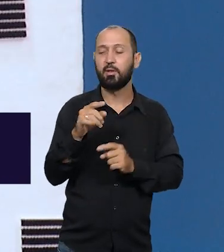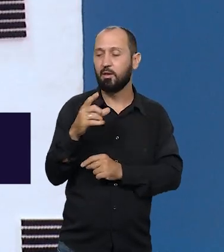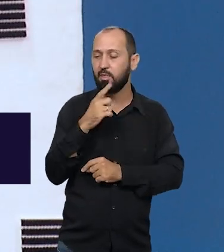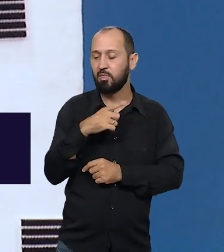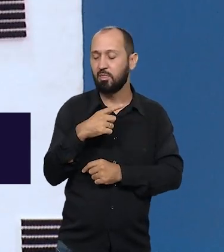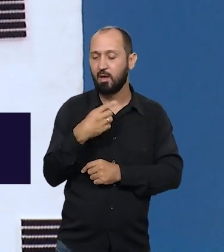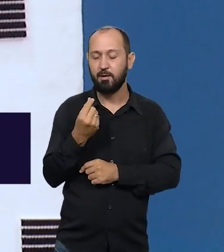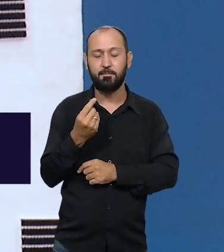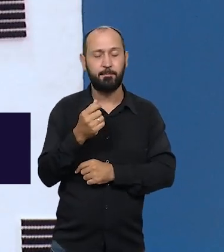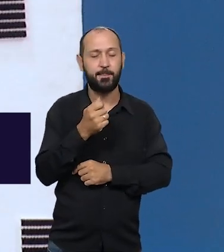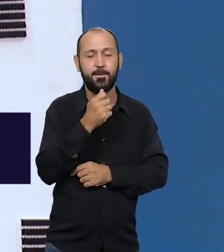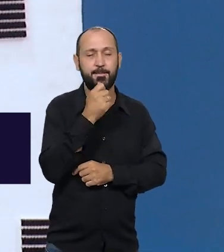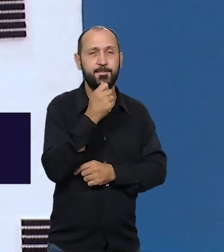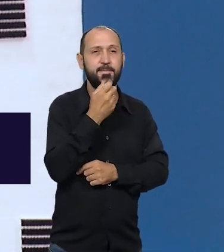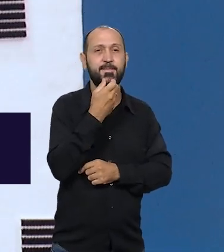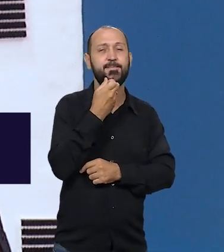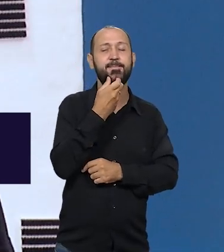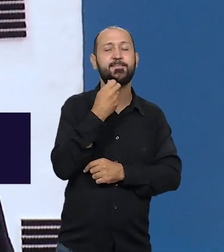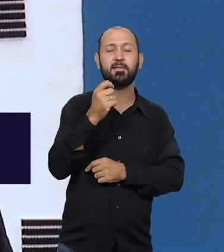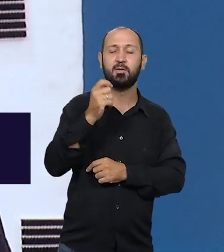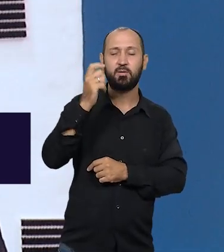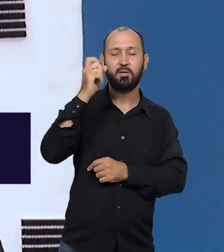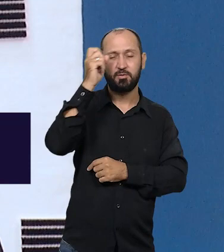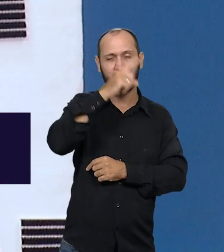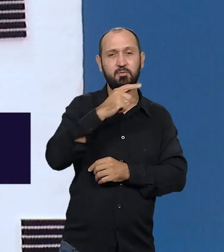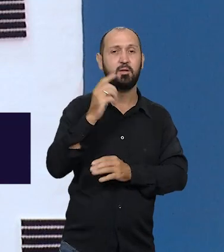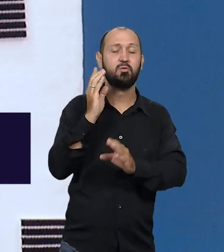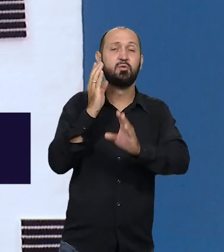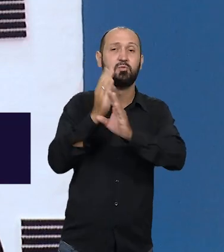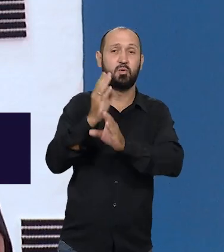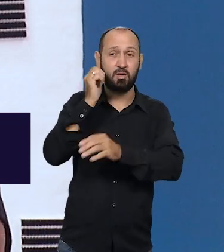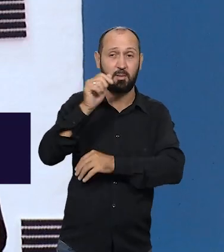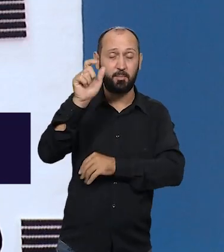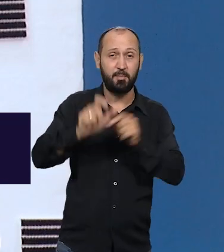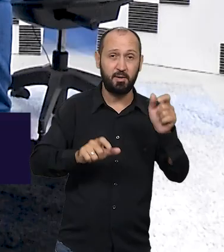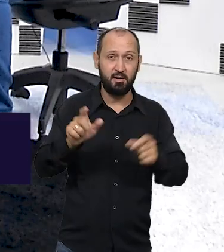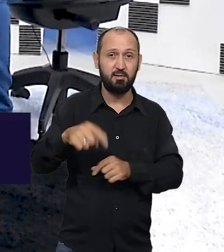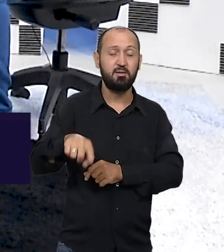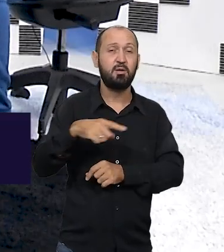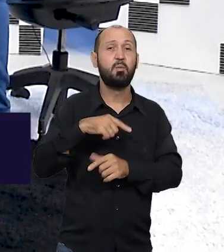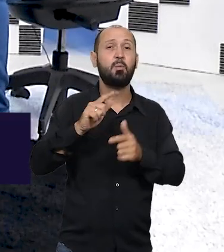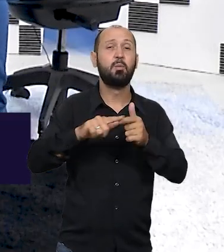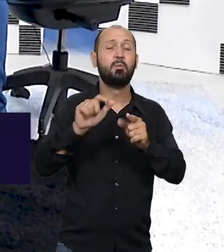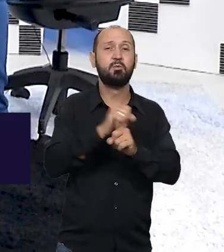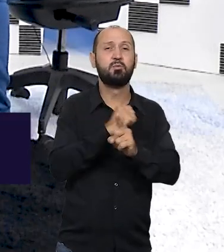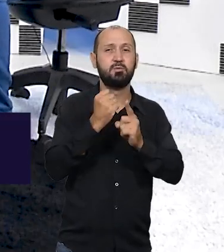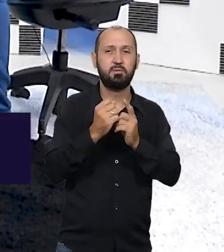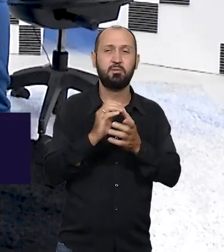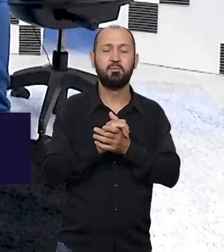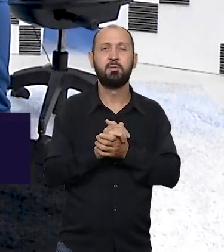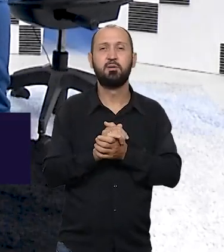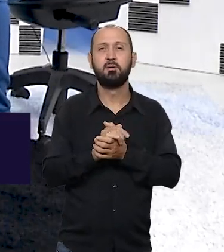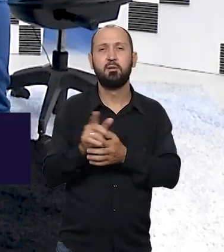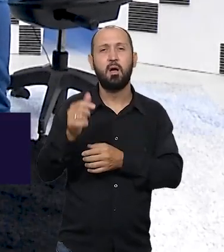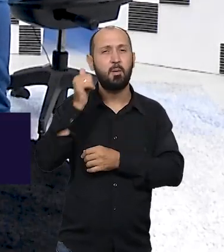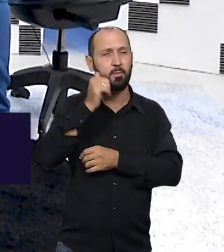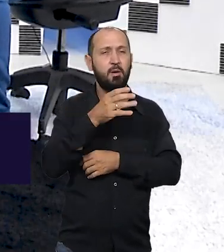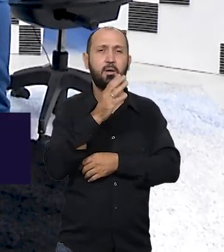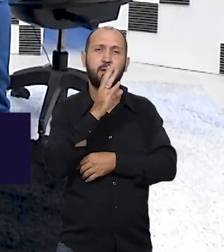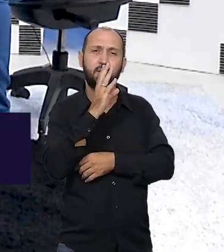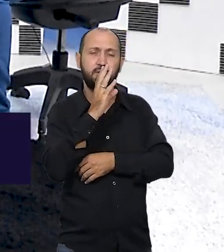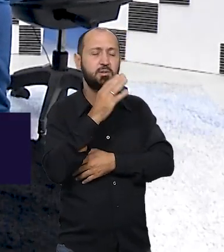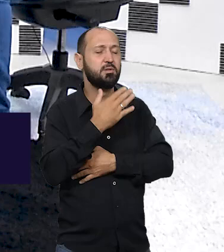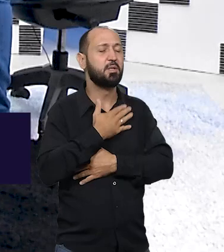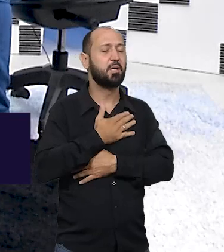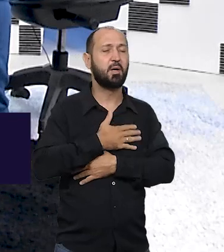fazer o diagnóstico da mulher e também tem uma questão social, porque todo mundo, gosta, a mulher quietinha, não sei o quê, sabe assim, existe